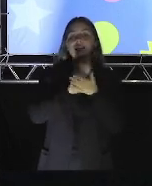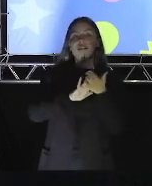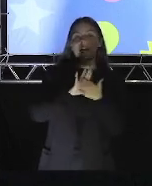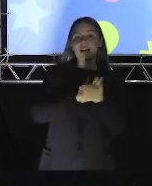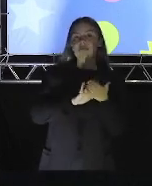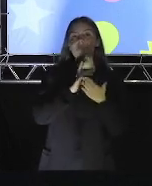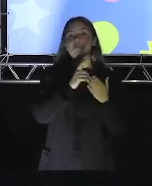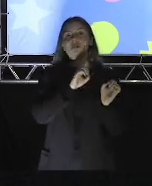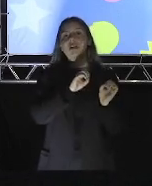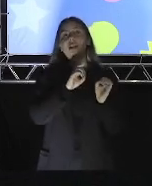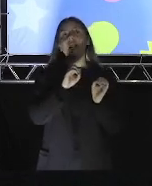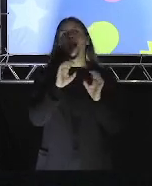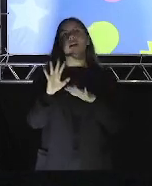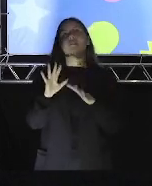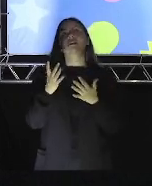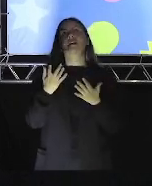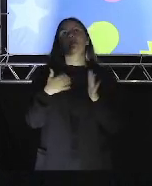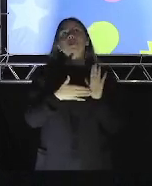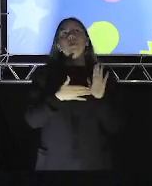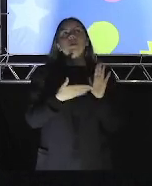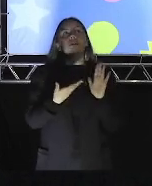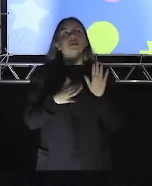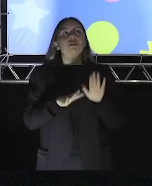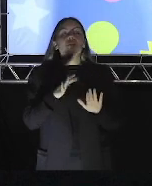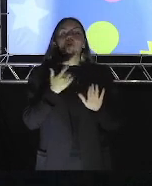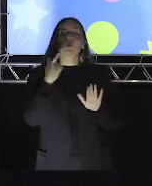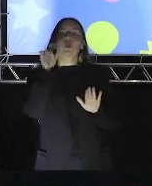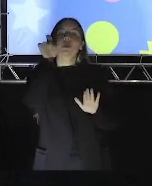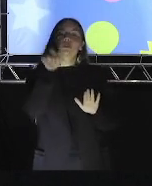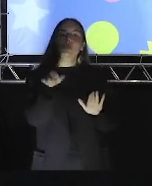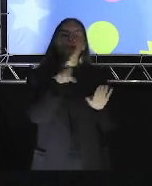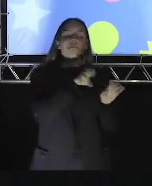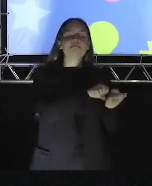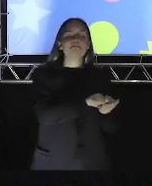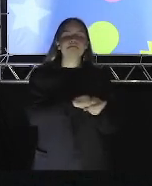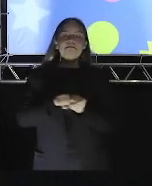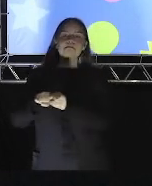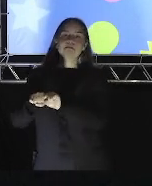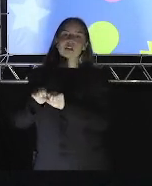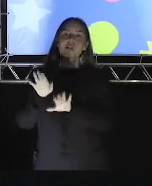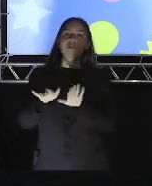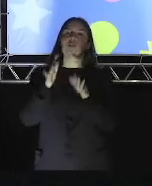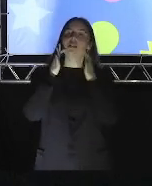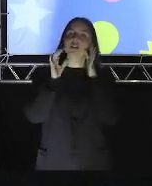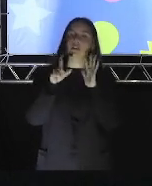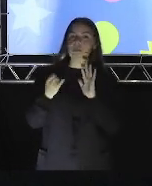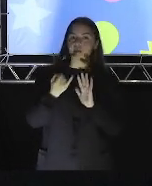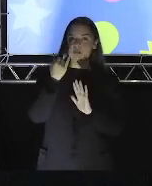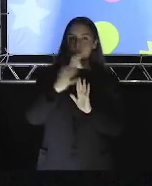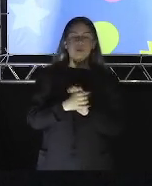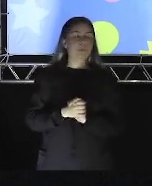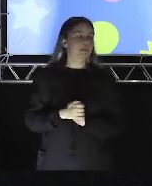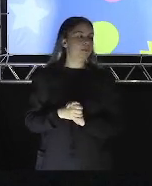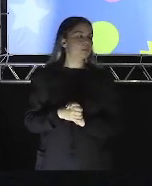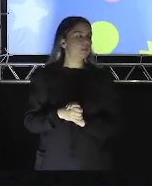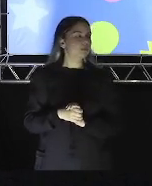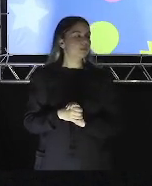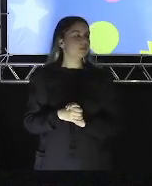sendo levado por um propósito, talvez, que é de outra pessoa. Então, acho que essa reflexão é importante.